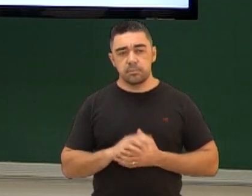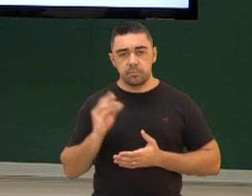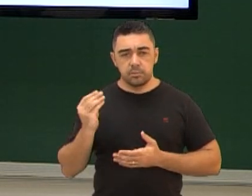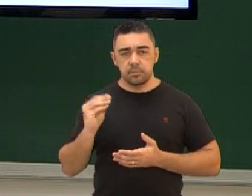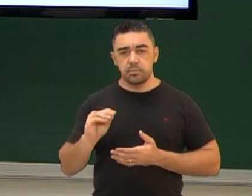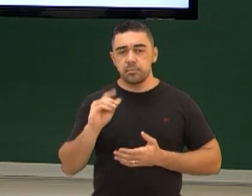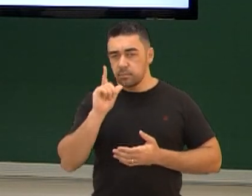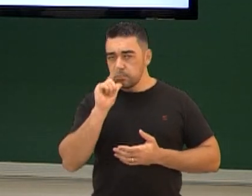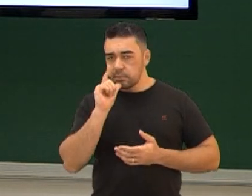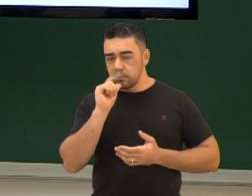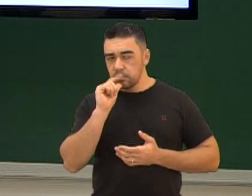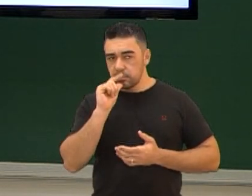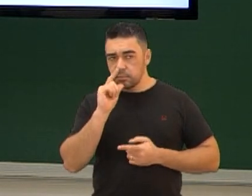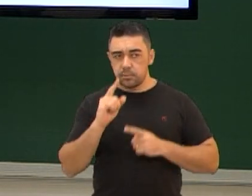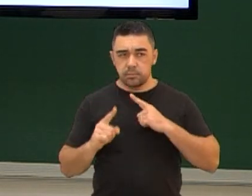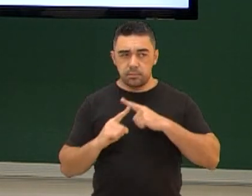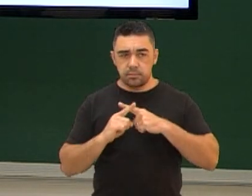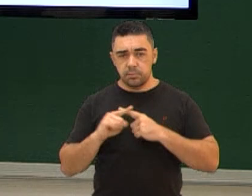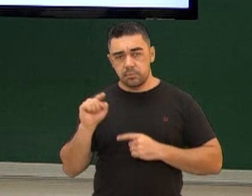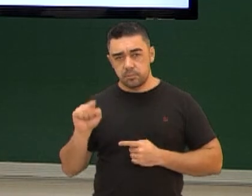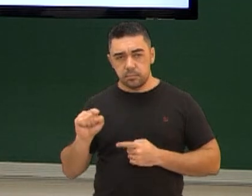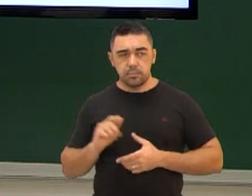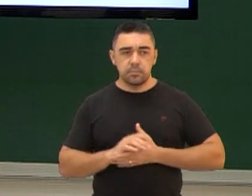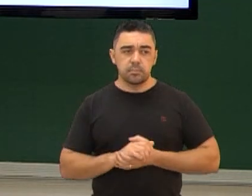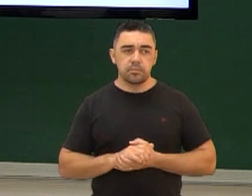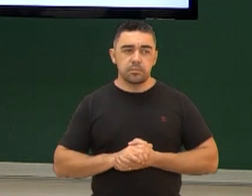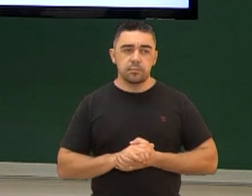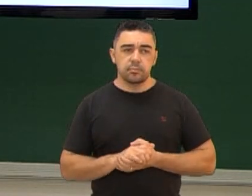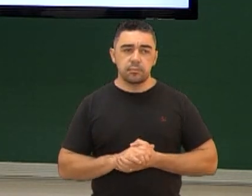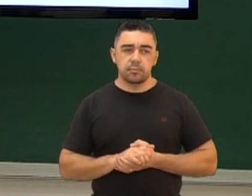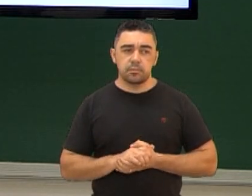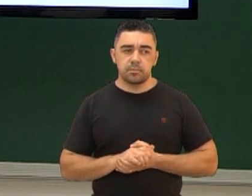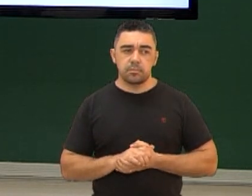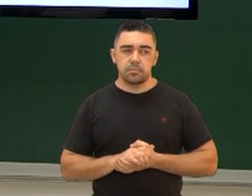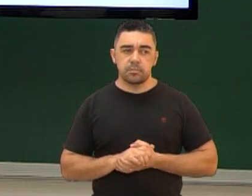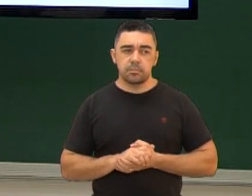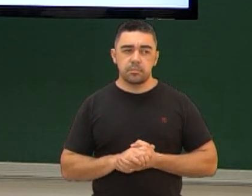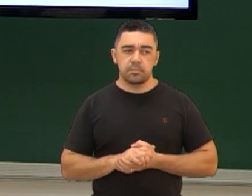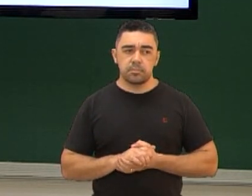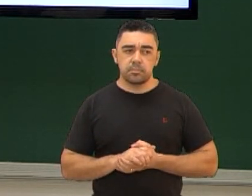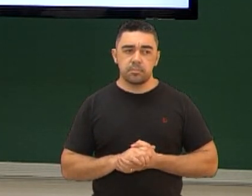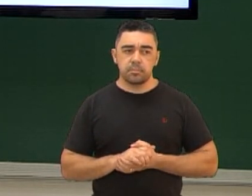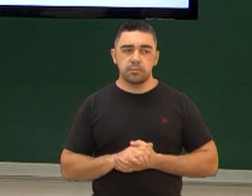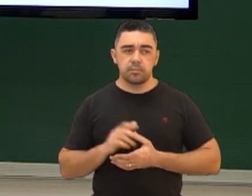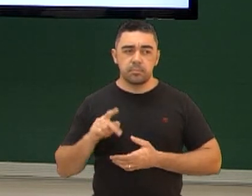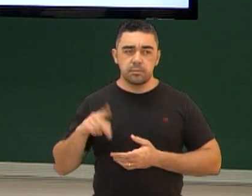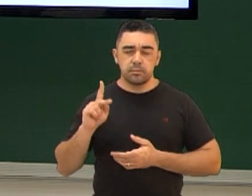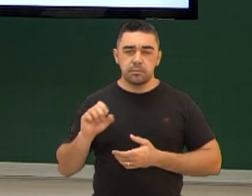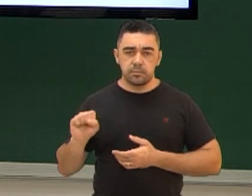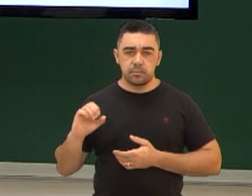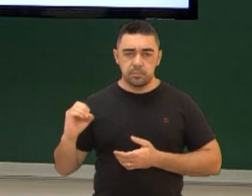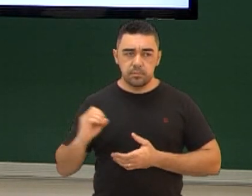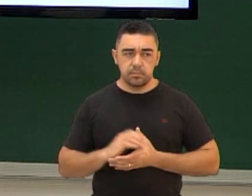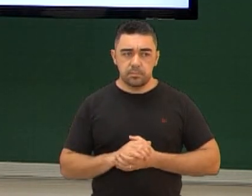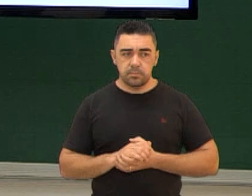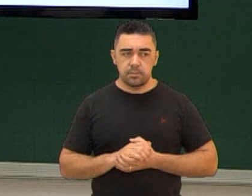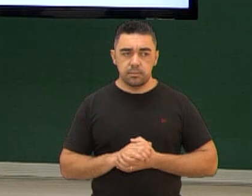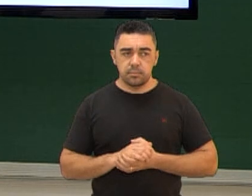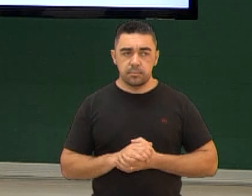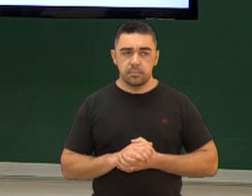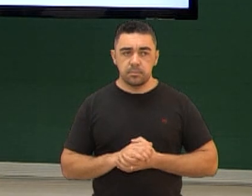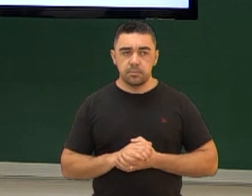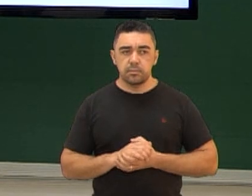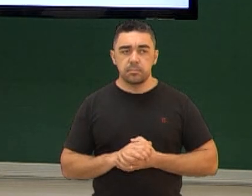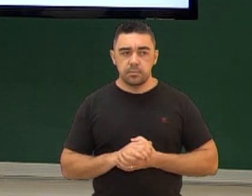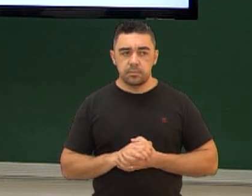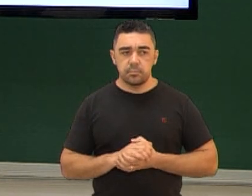permissividade elétrica da água multiplicando a do ar. Então preciso pôr o K, que é 80 da água. Colocando 80 aqui no K